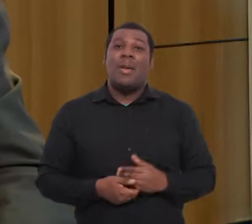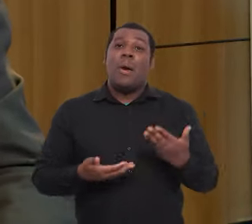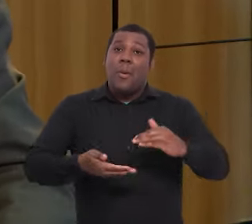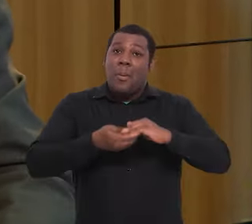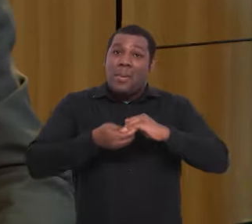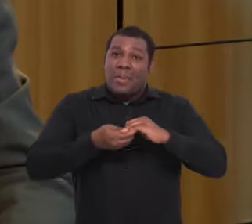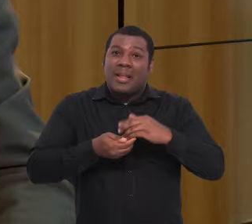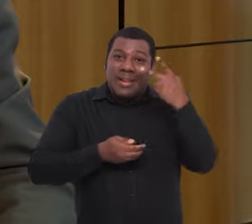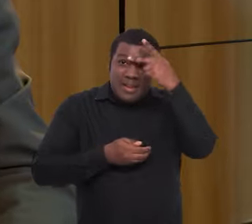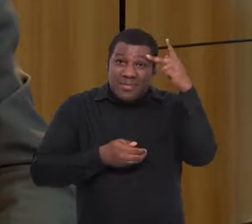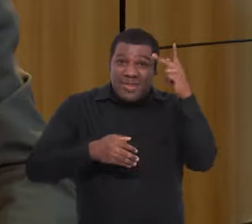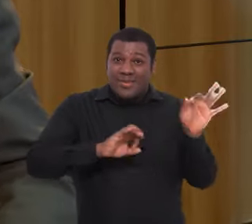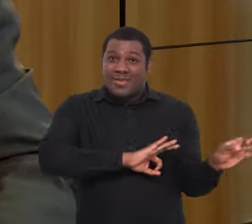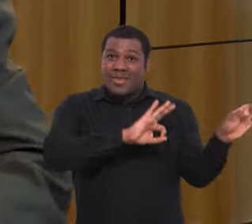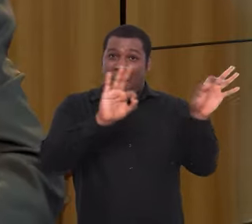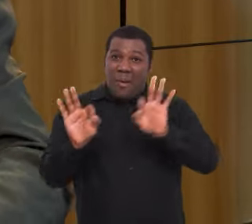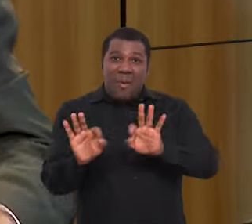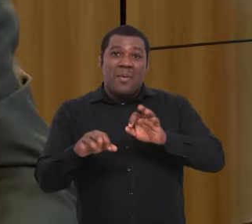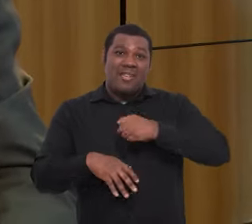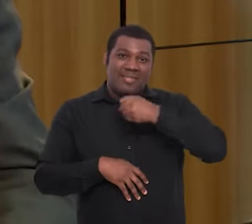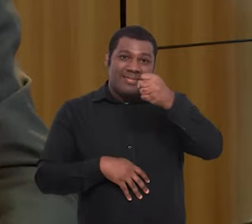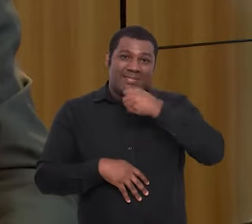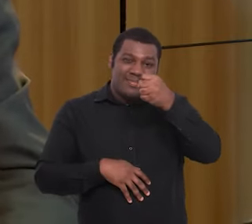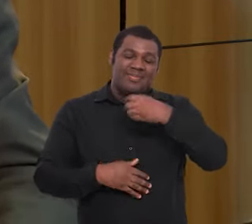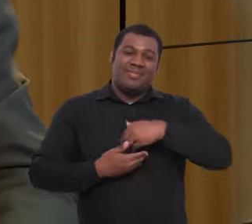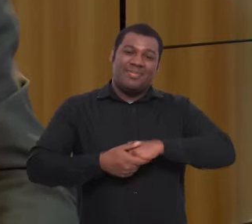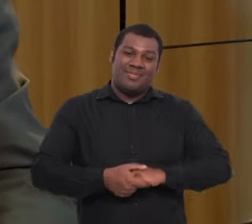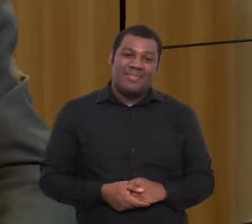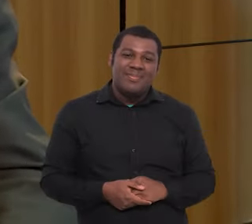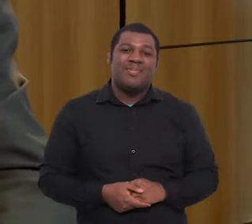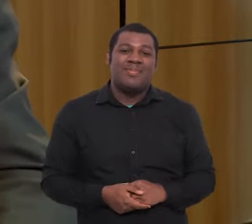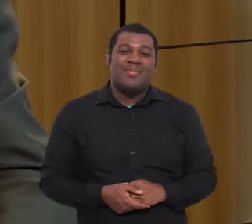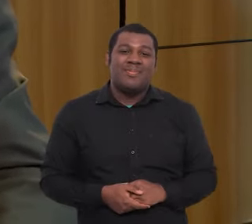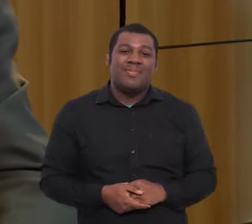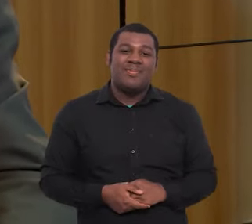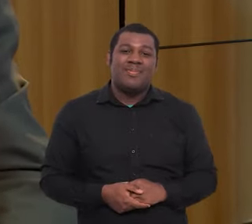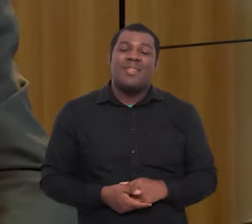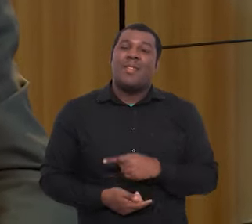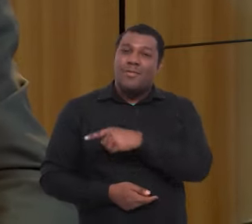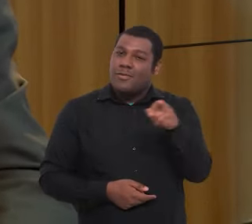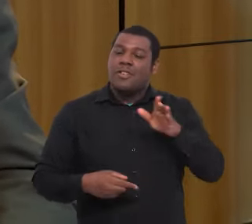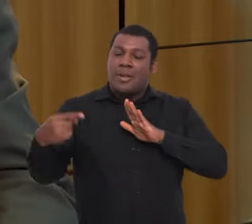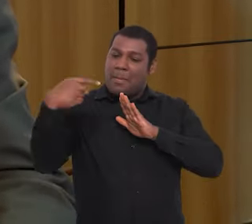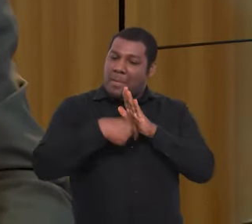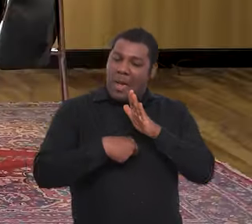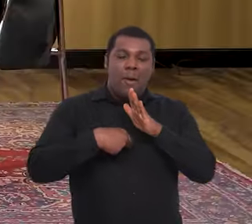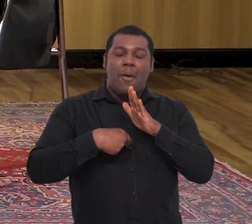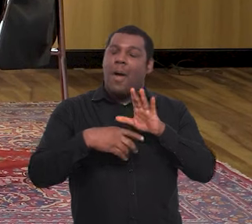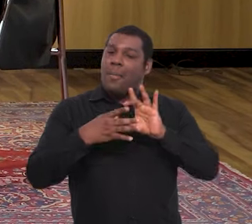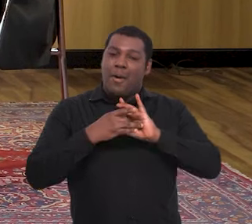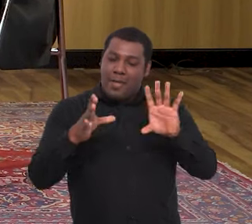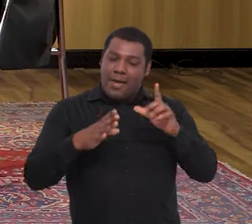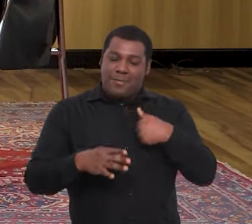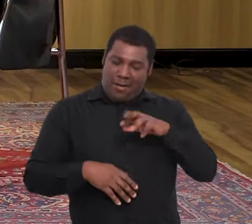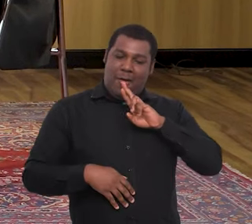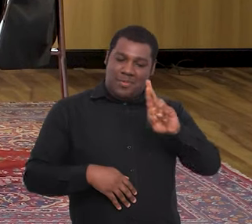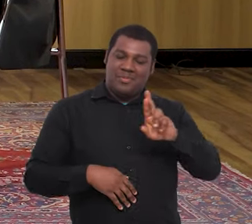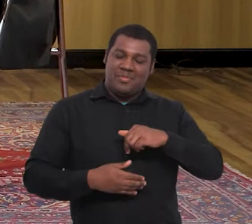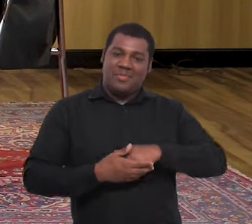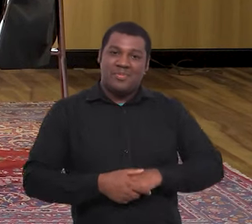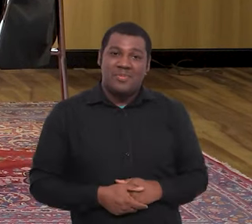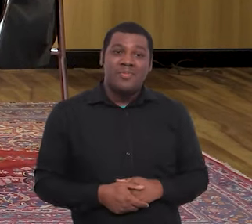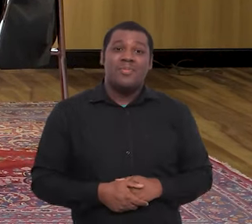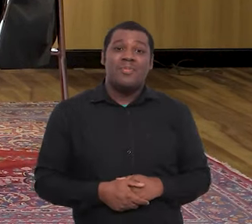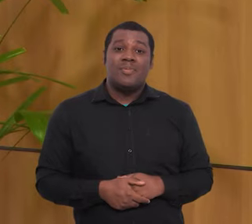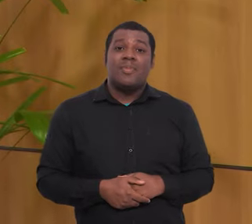telespectadores internautas a tua inteira disposição vamos vamos aprofundar o debate Ministro eu gostaria de